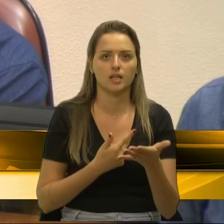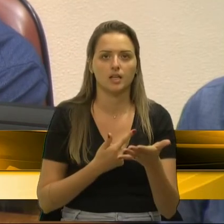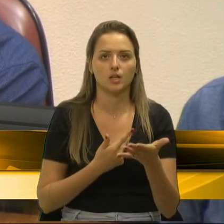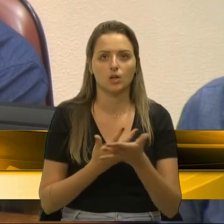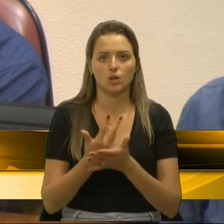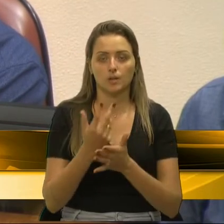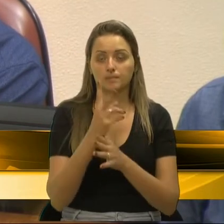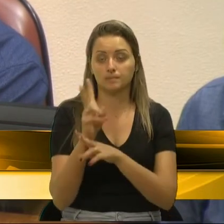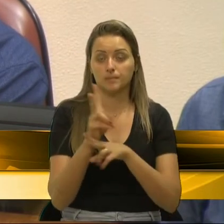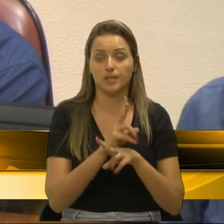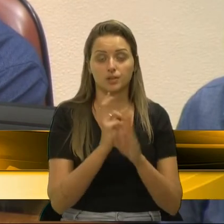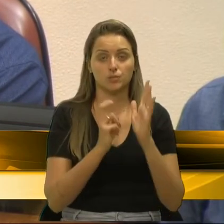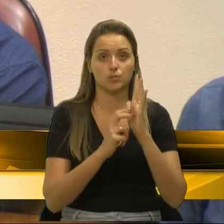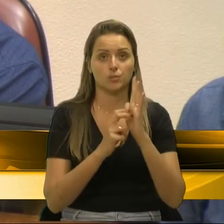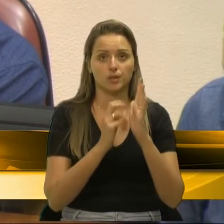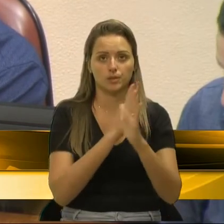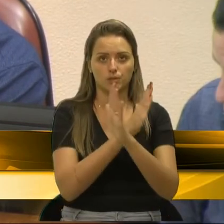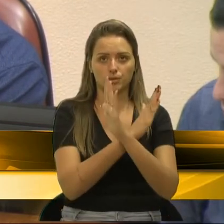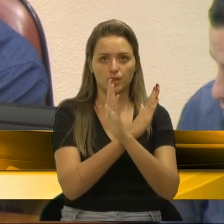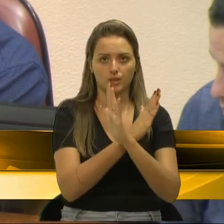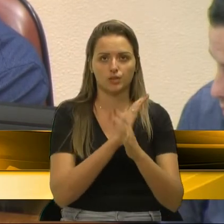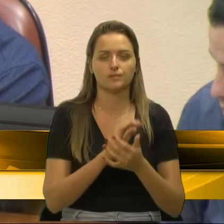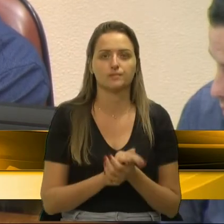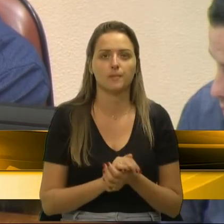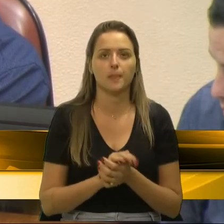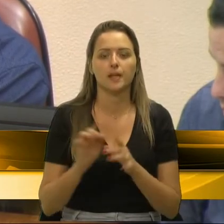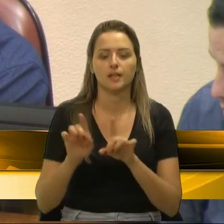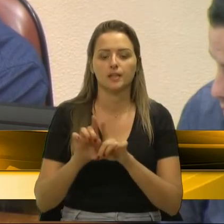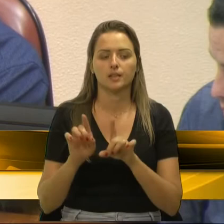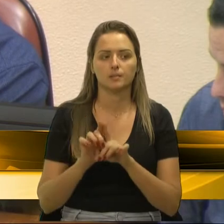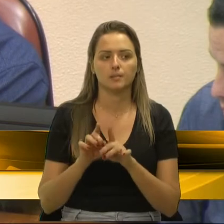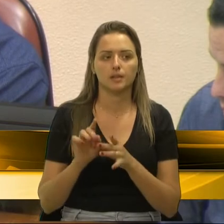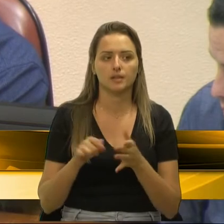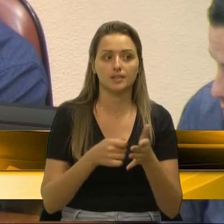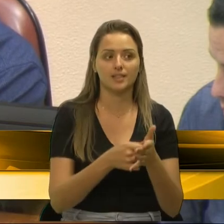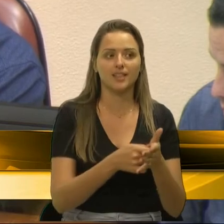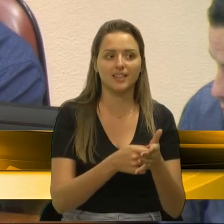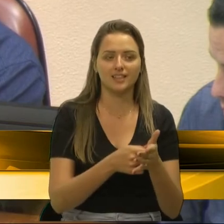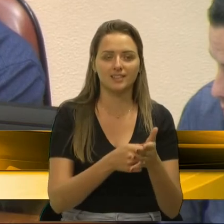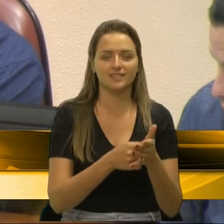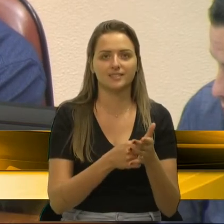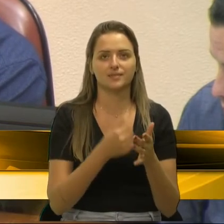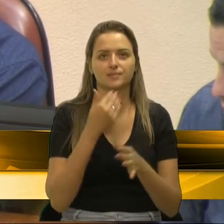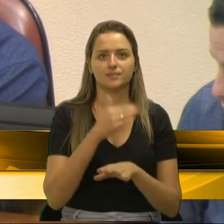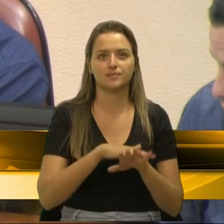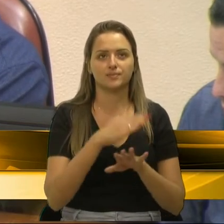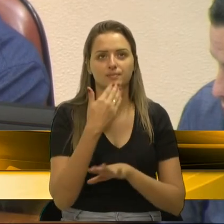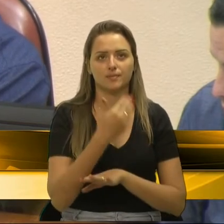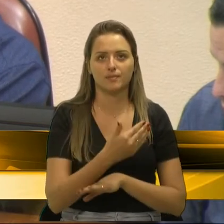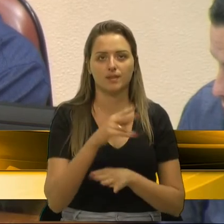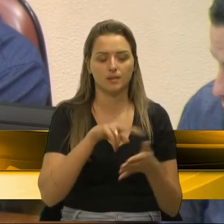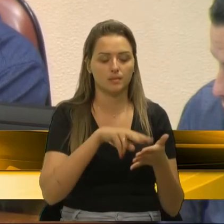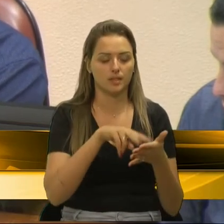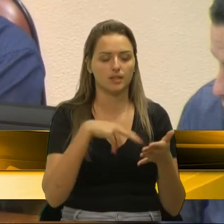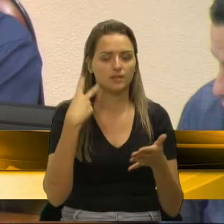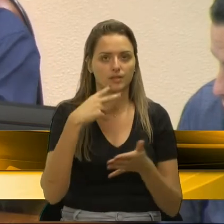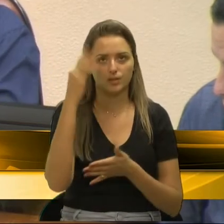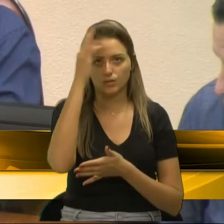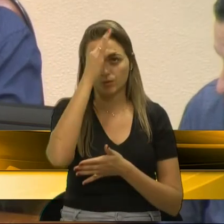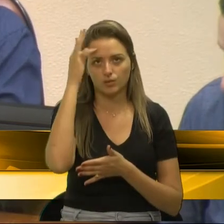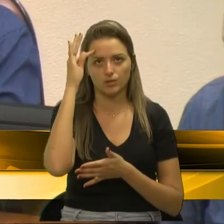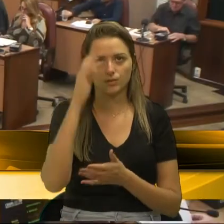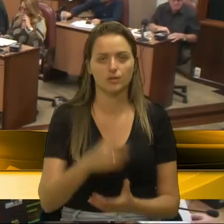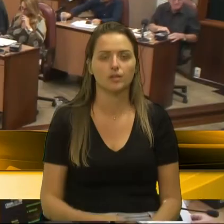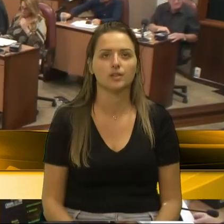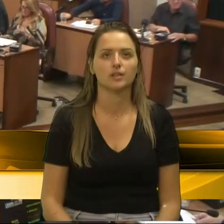interno junto à Caixa Econômica Federal, com garantia da União e da outras providências. Relator, vereador Gustavo Toigo, com a